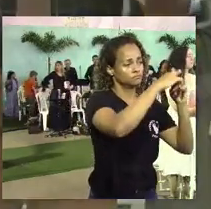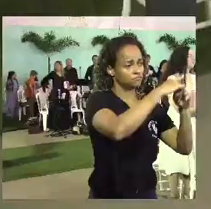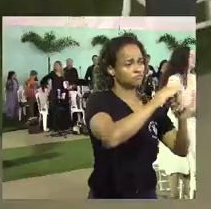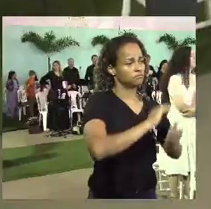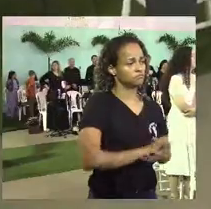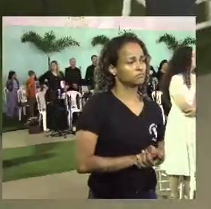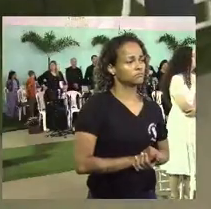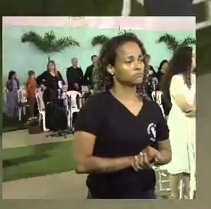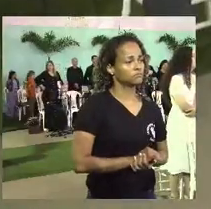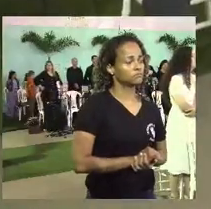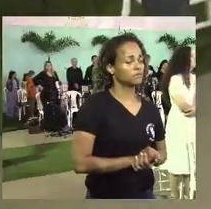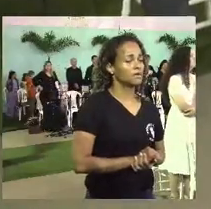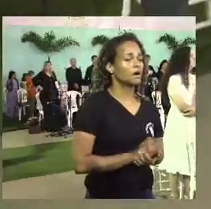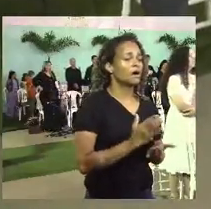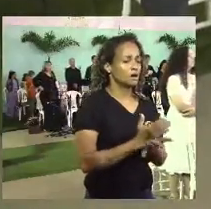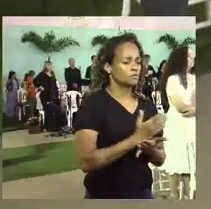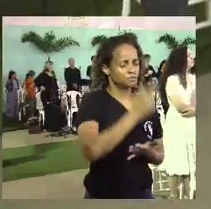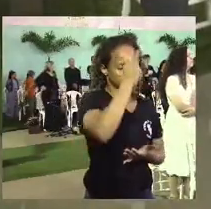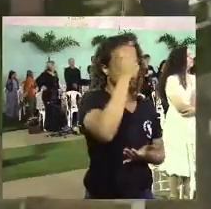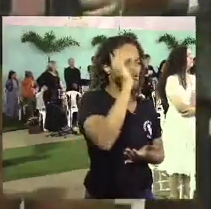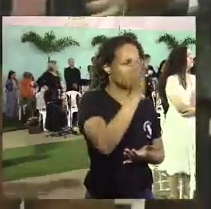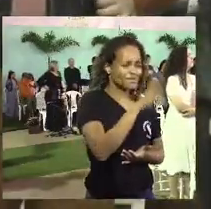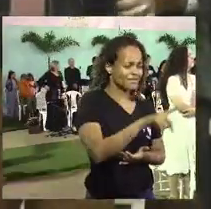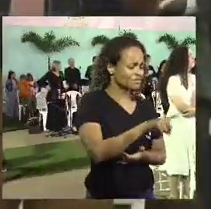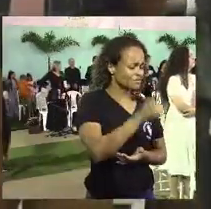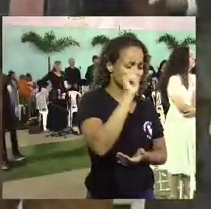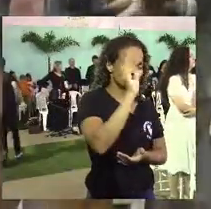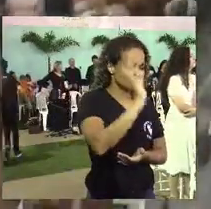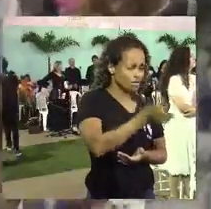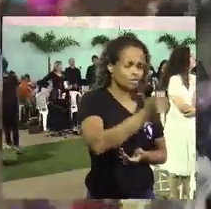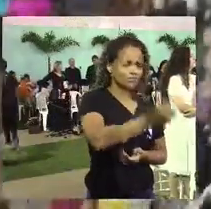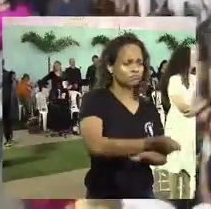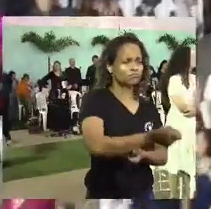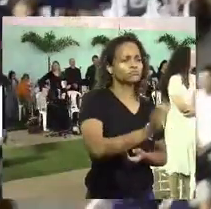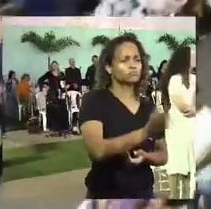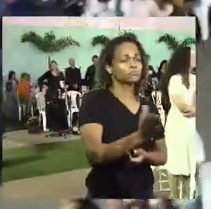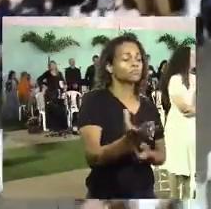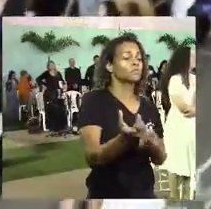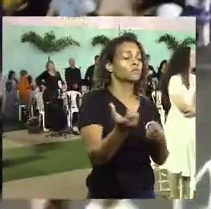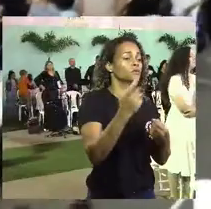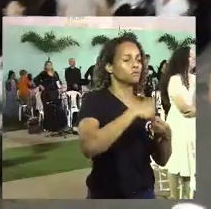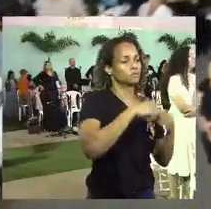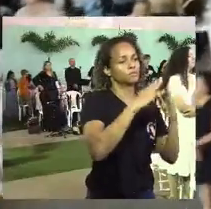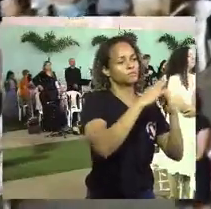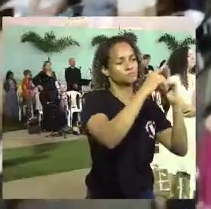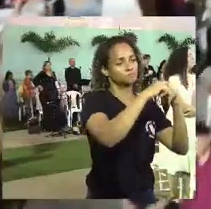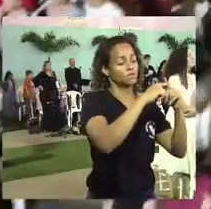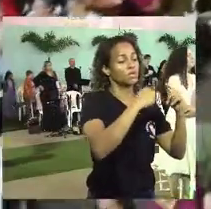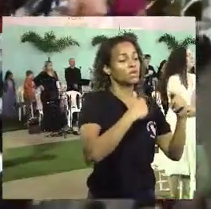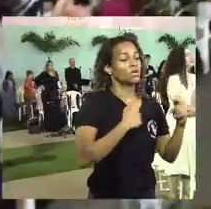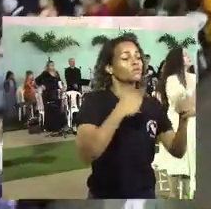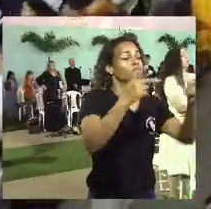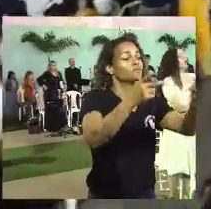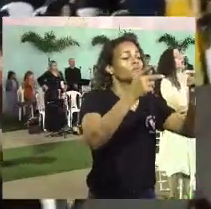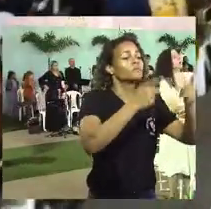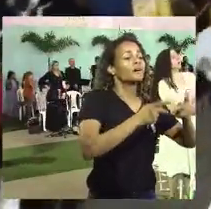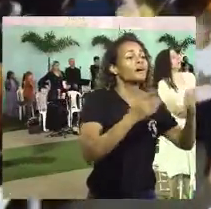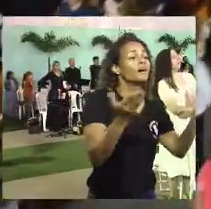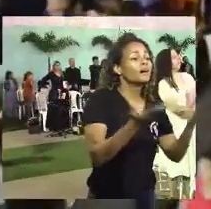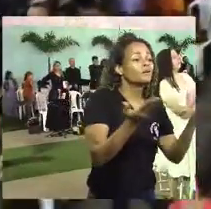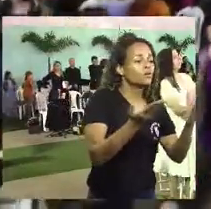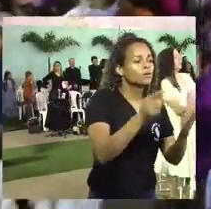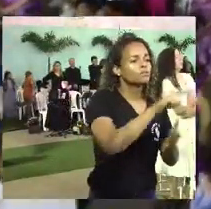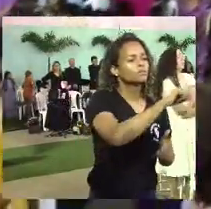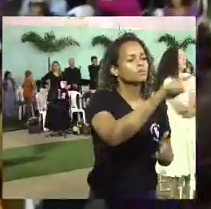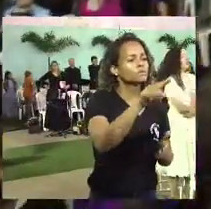decididas a entregar a vida Jesus já decidida converter eu já quero convidar você para vir aceitar Jesus agora já